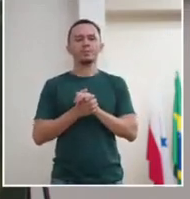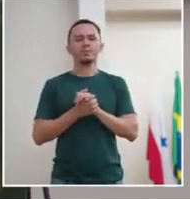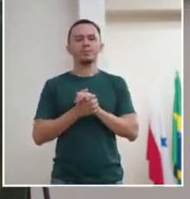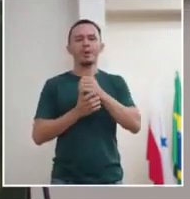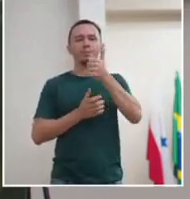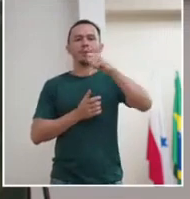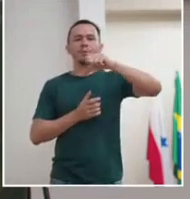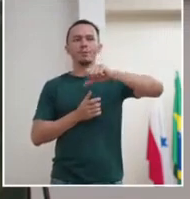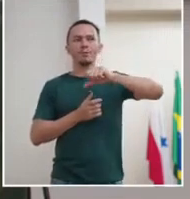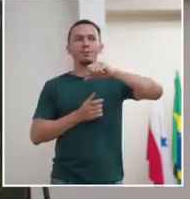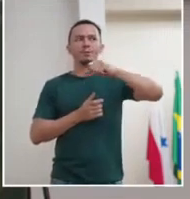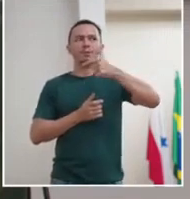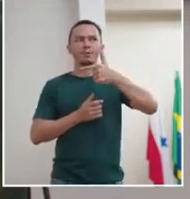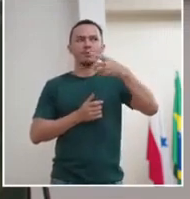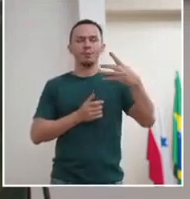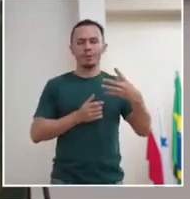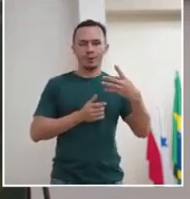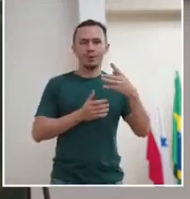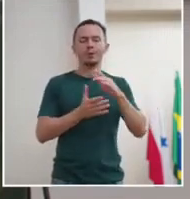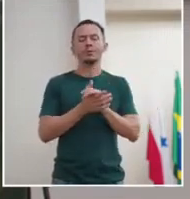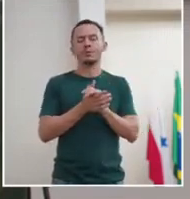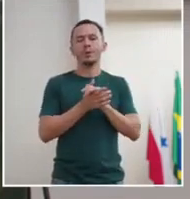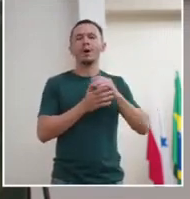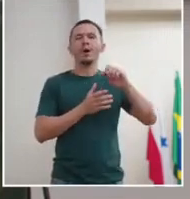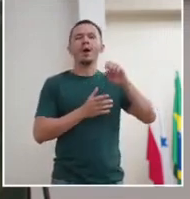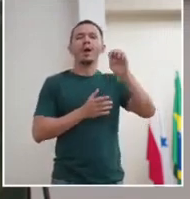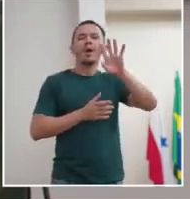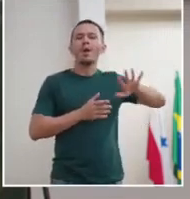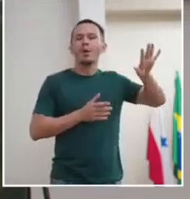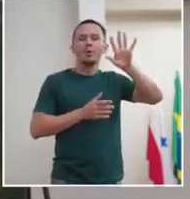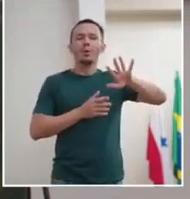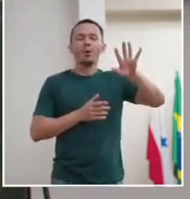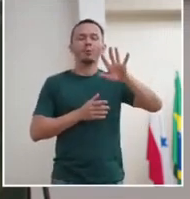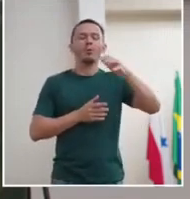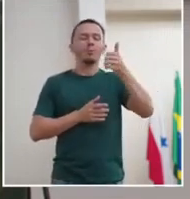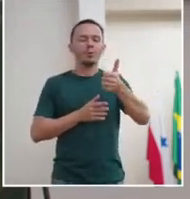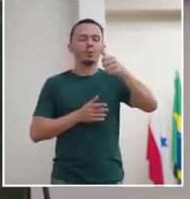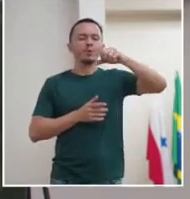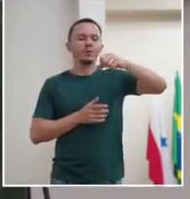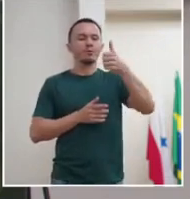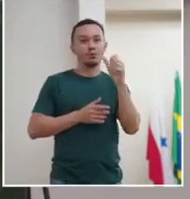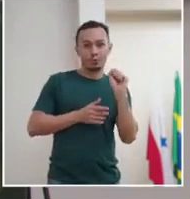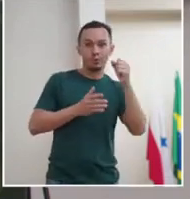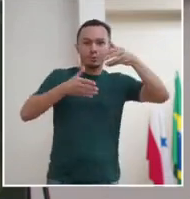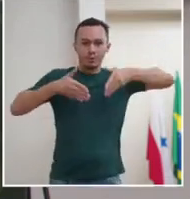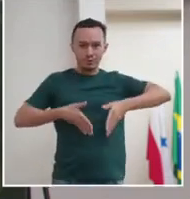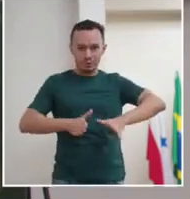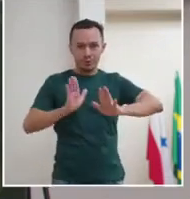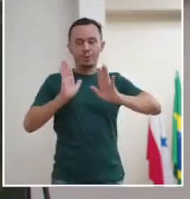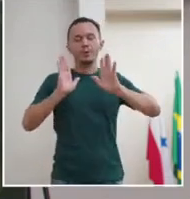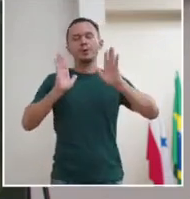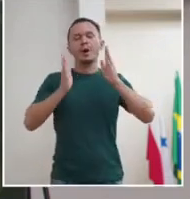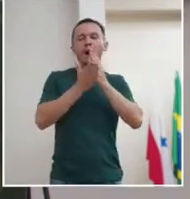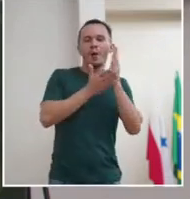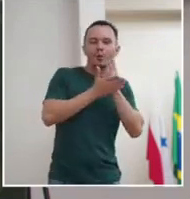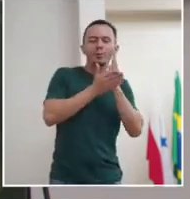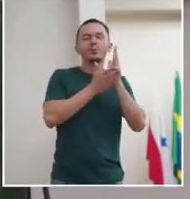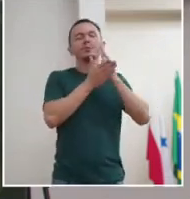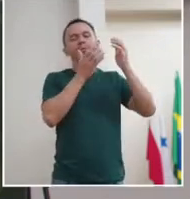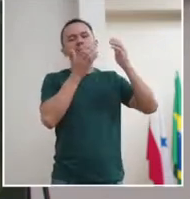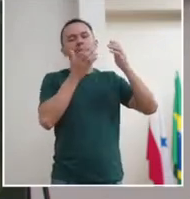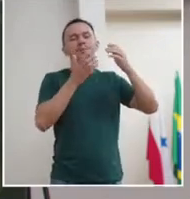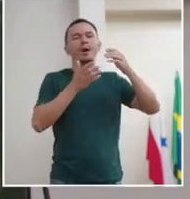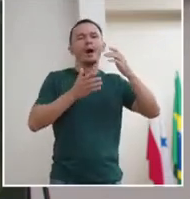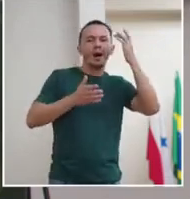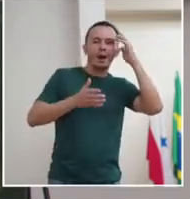região da Moldávia, que foi anexada a Romênia, em 1918. E aí, alguns falam que ela era moldava, outros